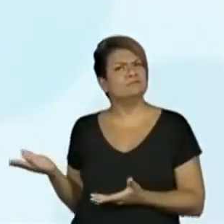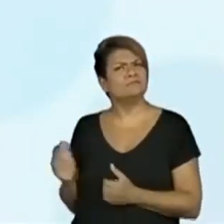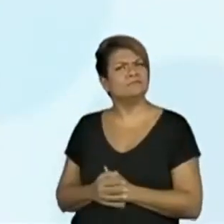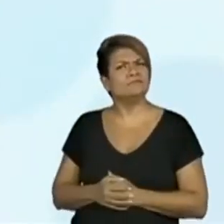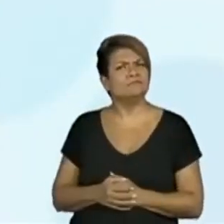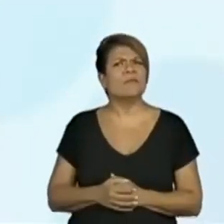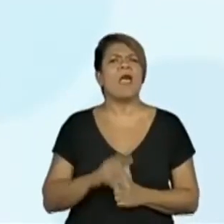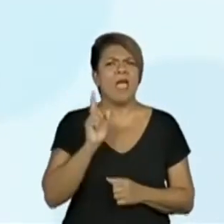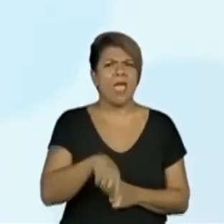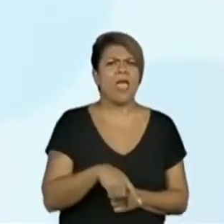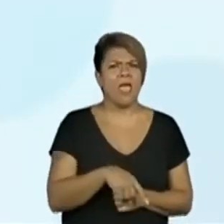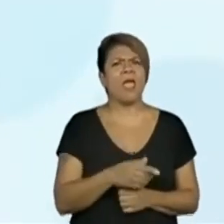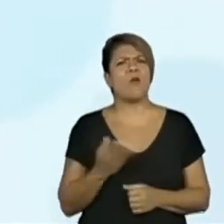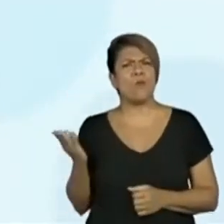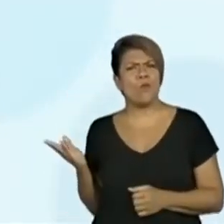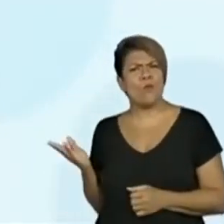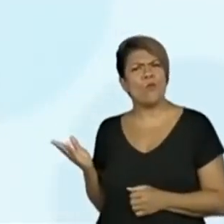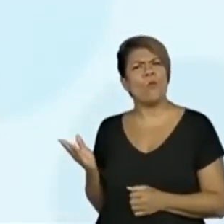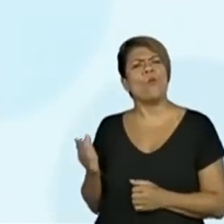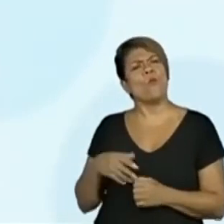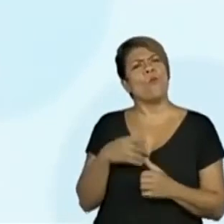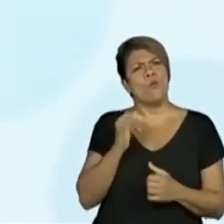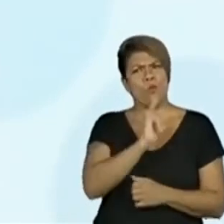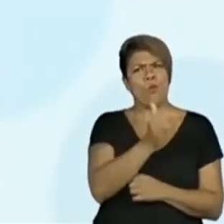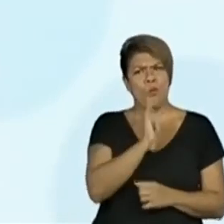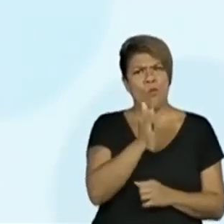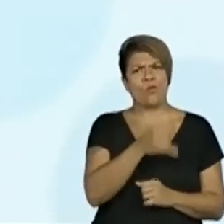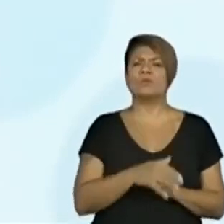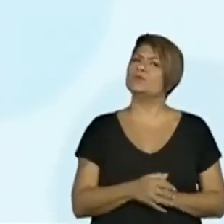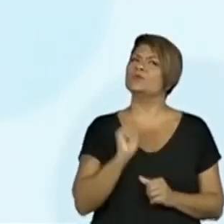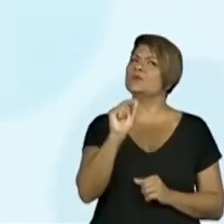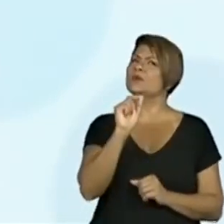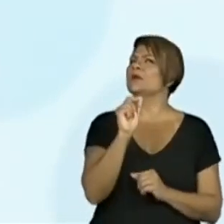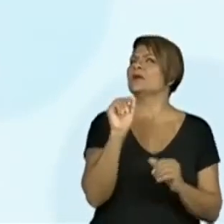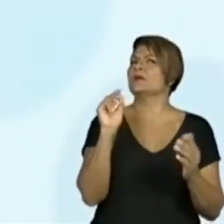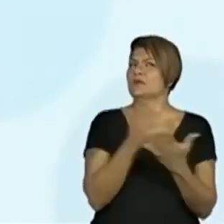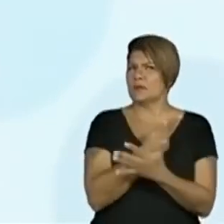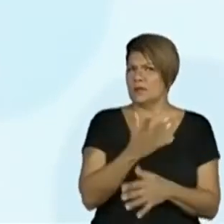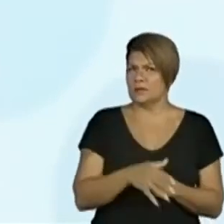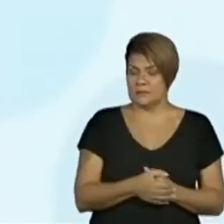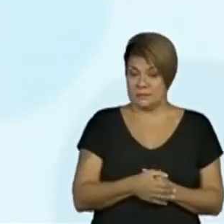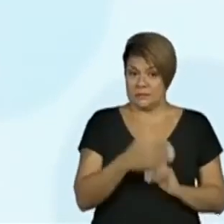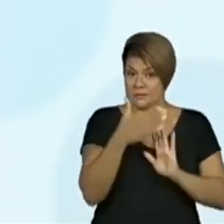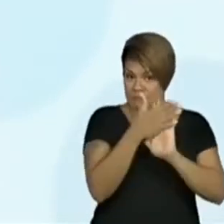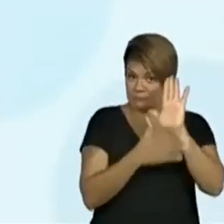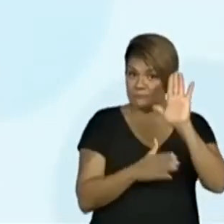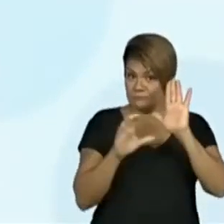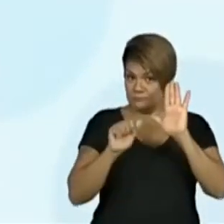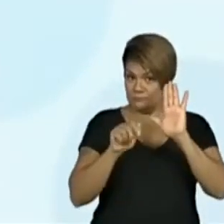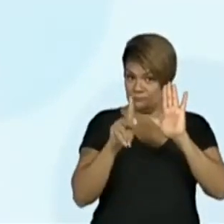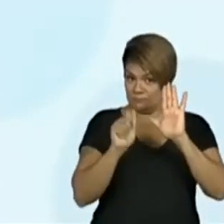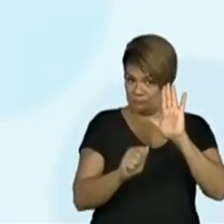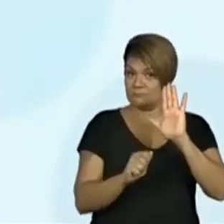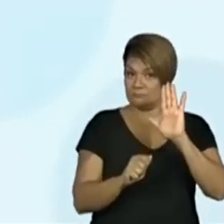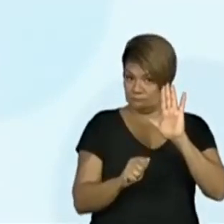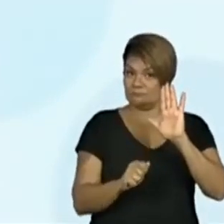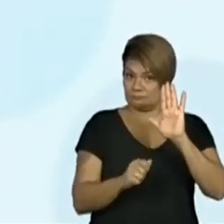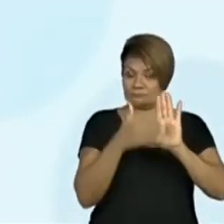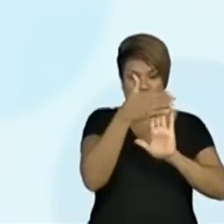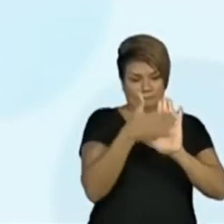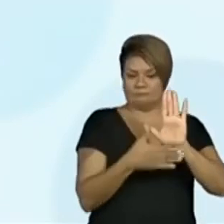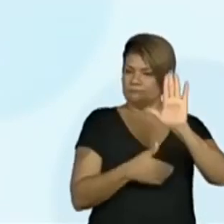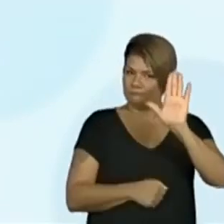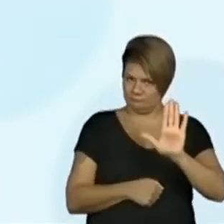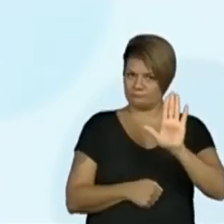que é um conto? Então, o que, que acontece? Eu vou apresentar para vocês a capa do livro. E quando a gente fala de capa, eu preciso entender